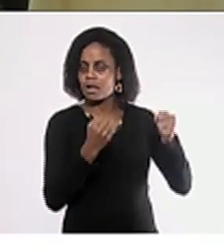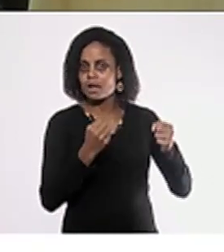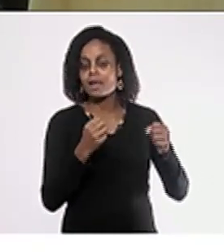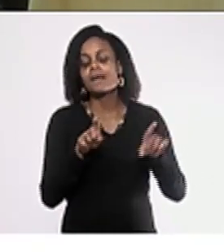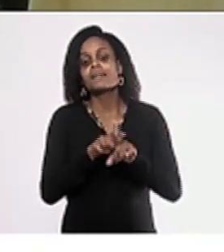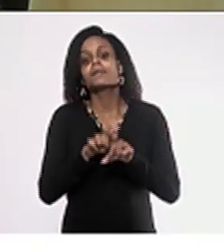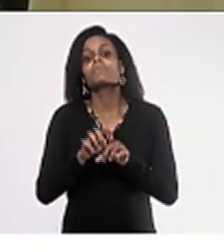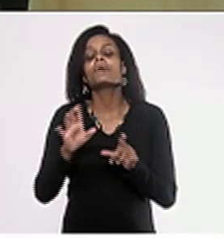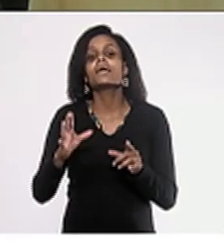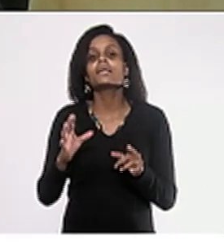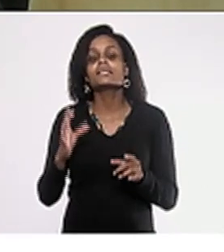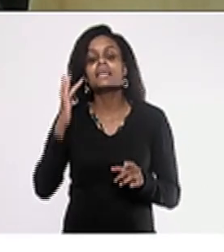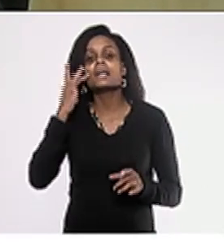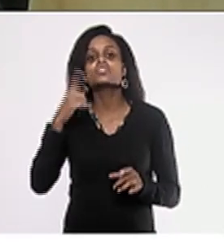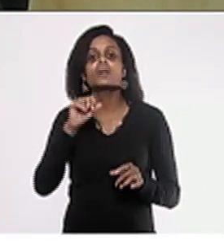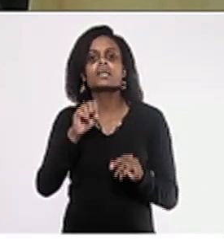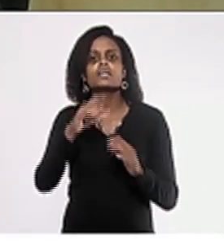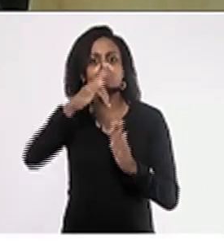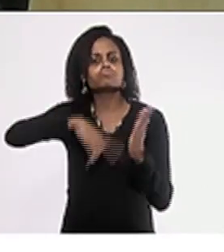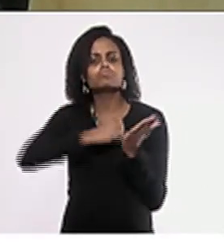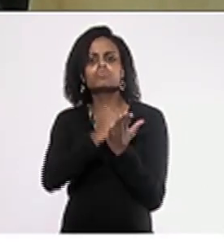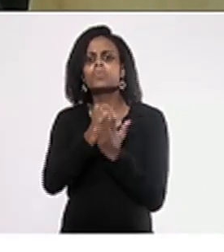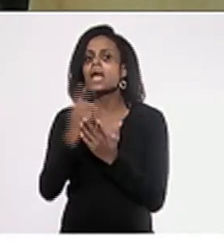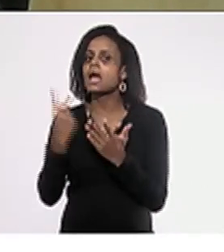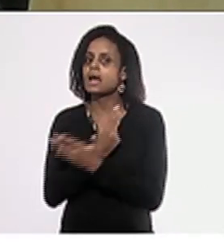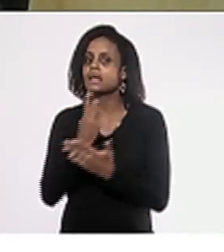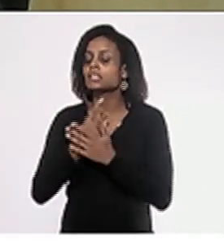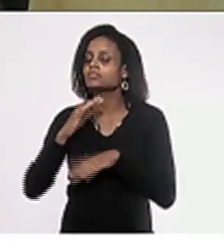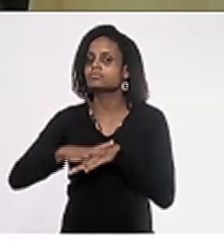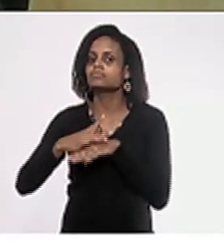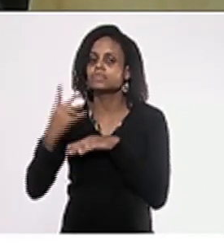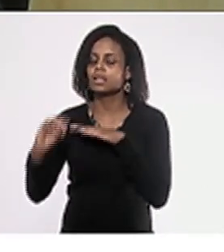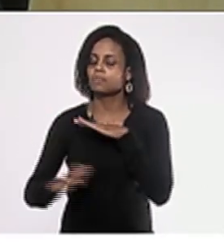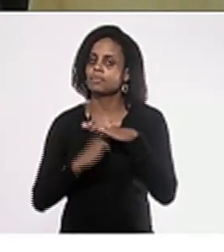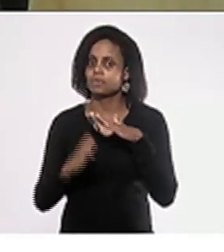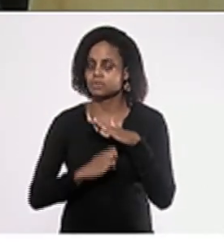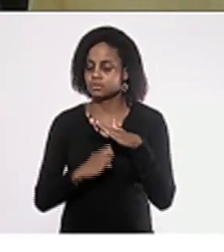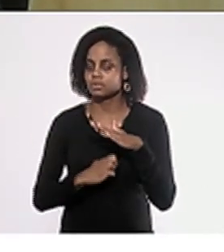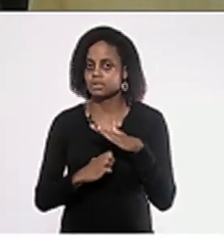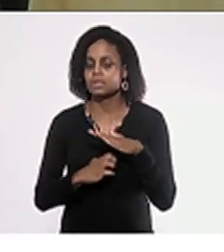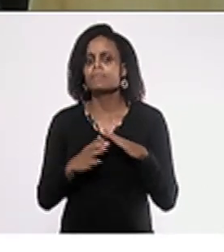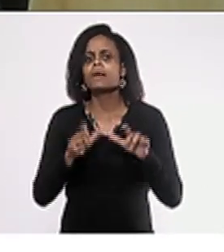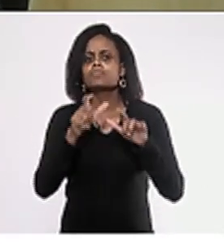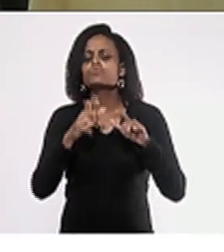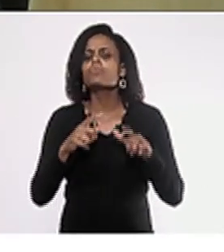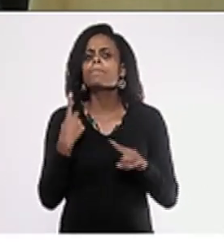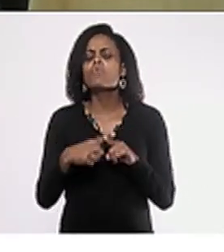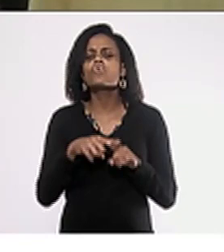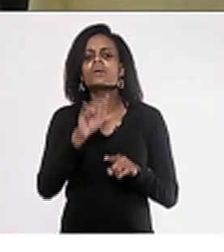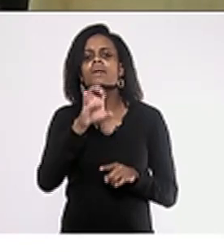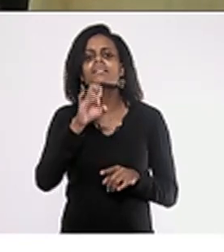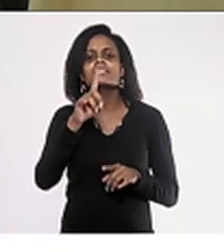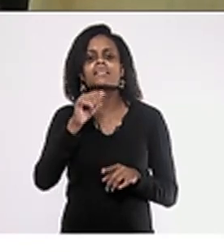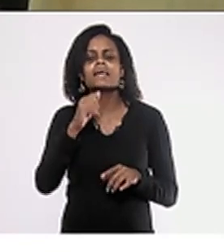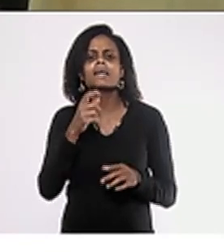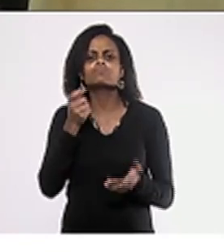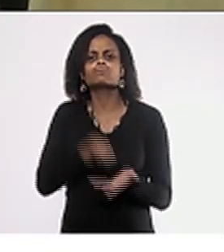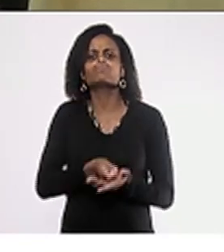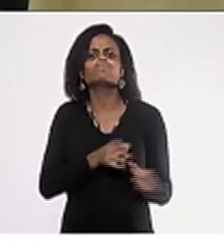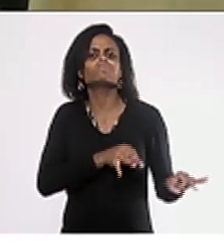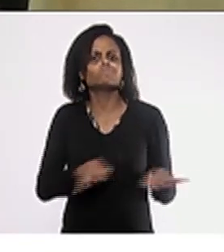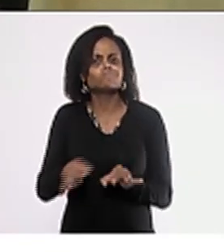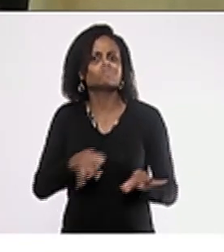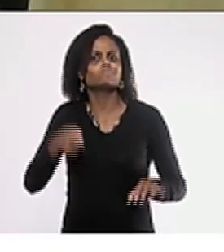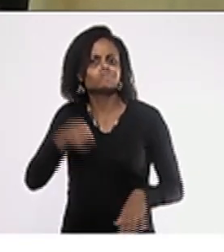de faturamento errôneo por parte da empresa. Nesse caso, por que a SEDAI persiste no erro de realizar